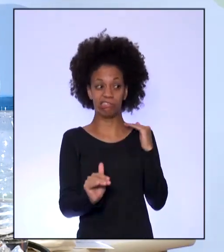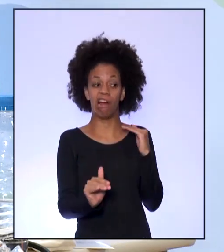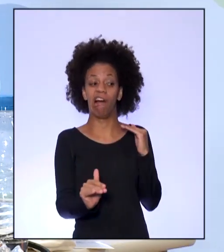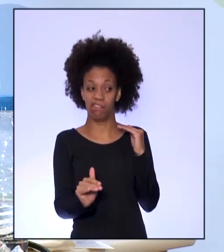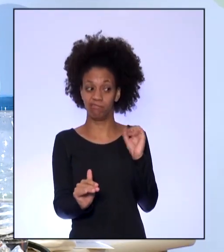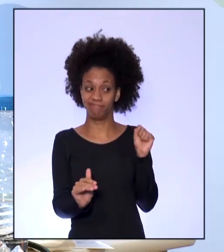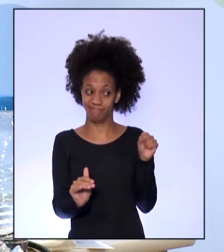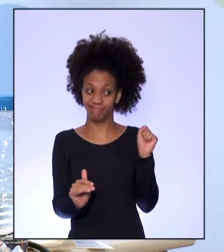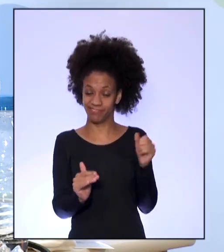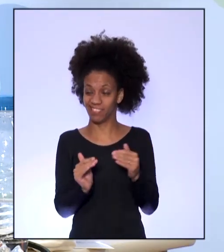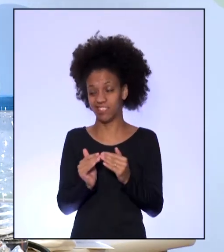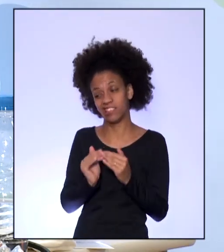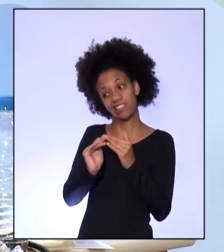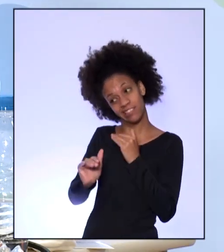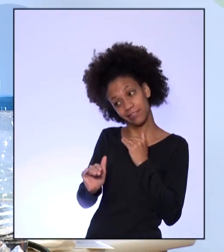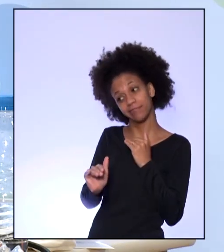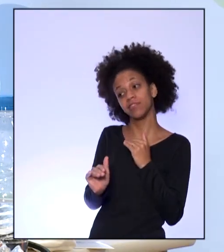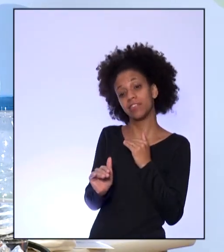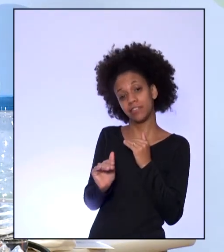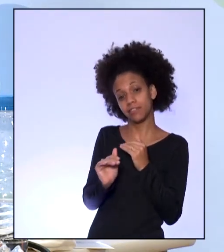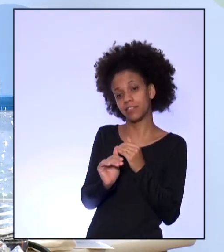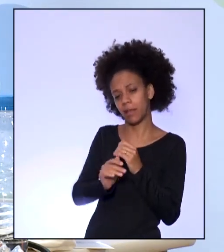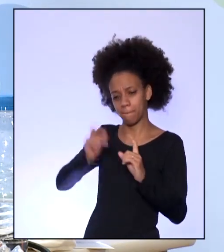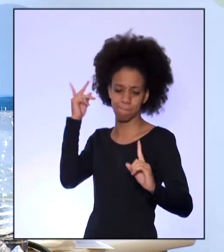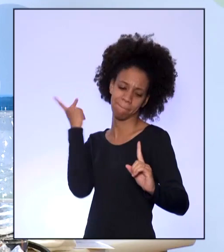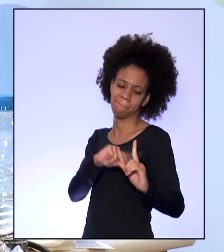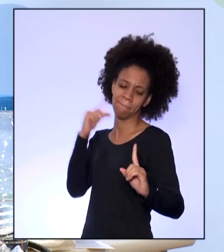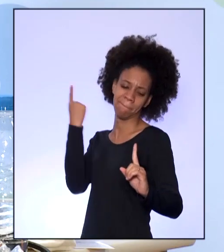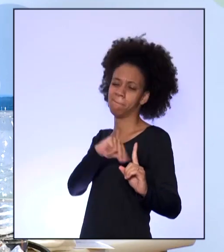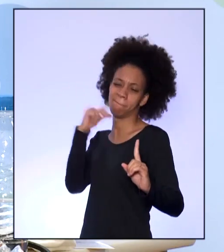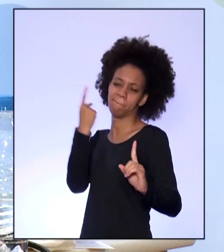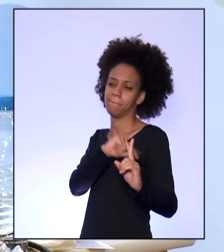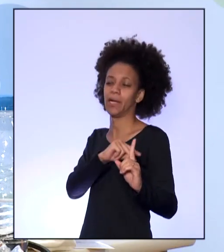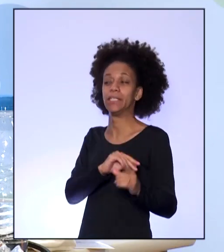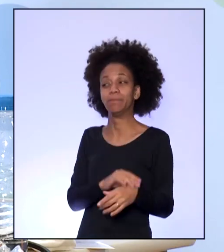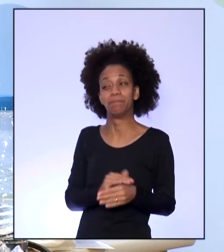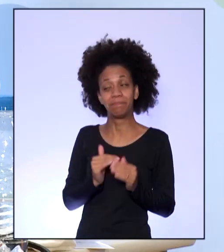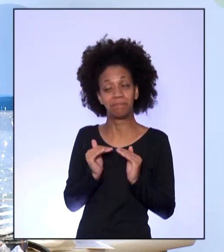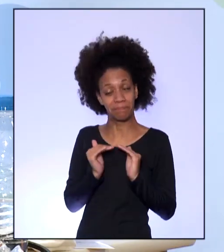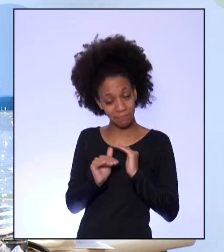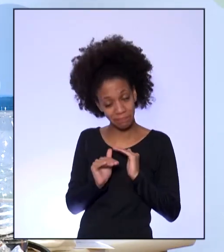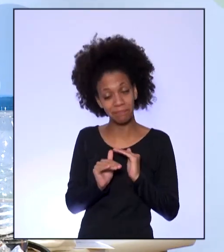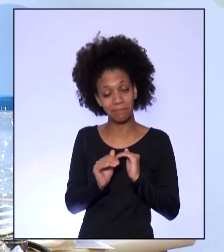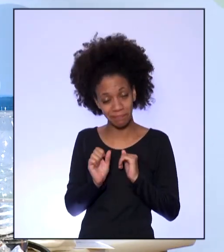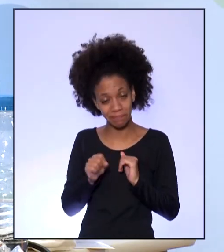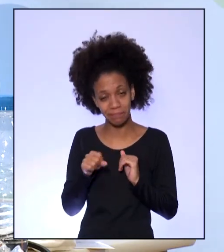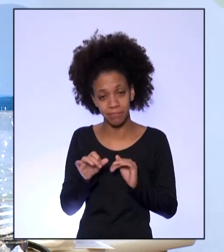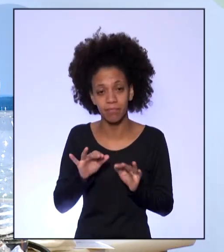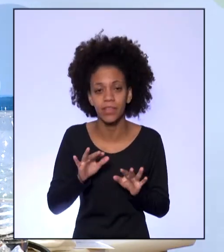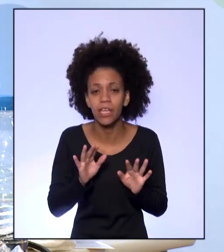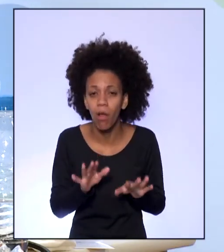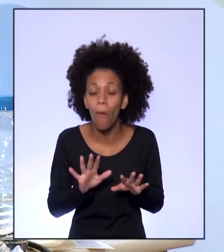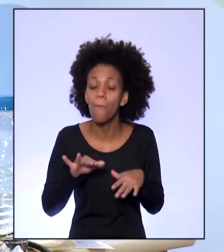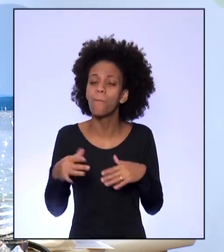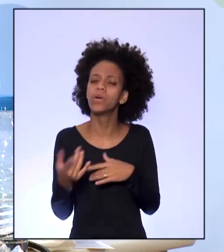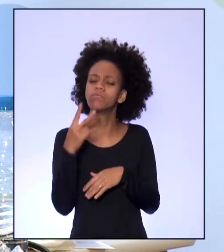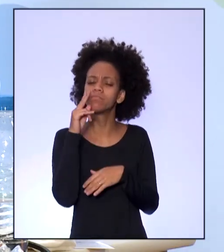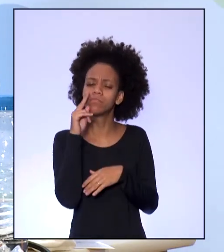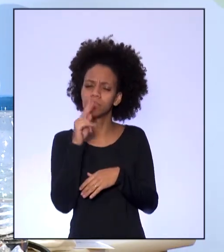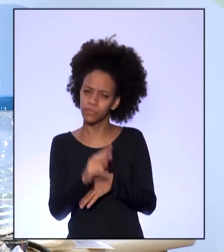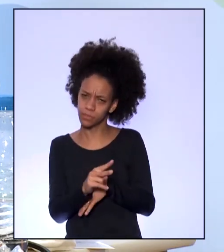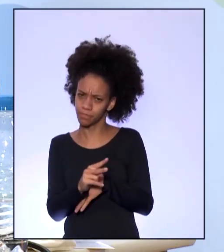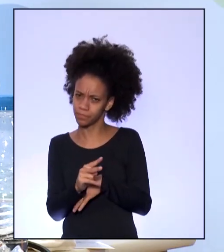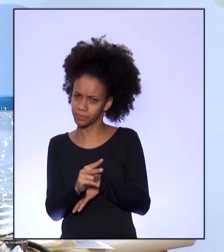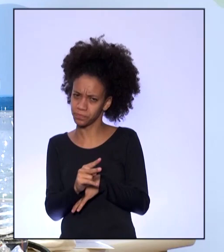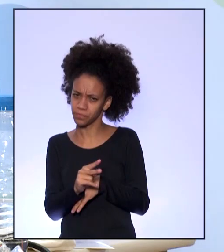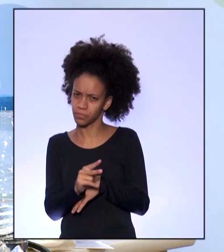Sim. Discórdia. Discorda com um bastão na cabeça. Discórdia. Sim, gente, quando a gente vê uma